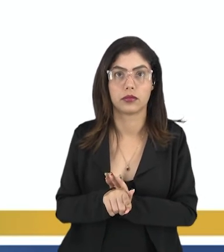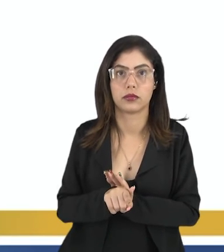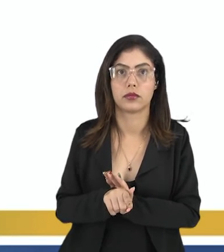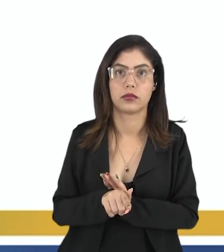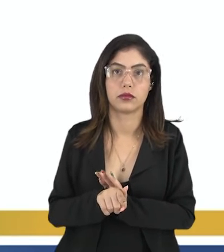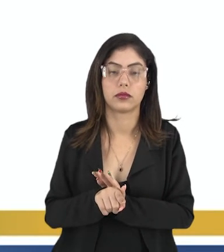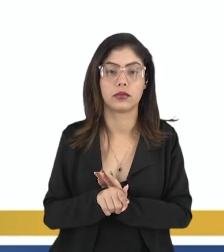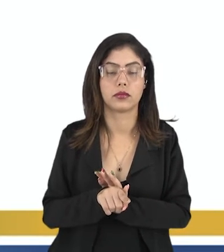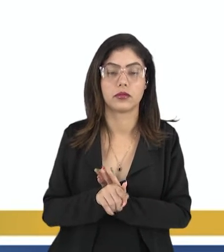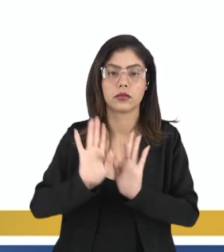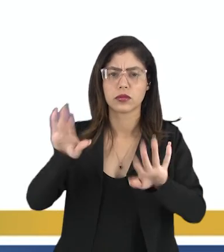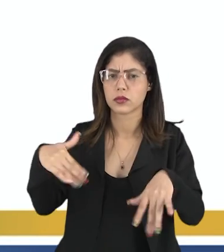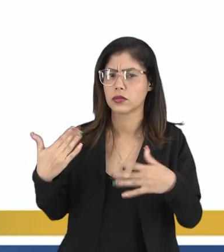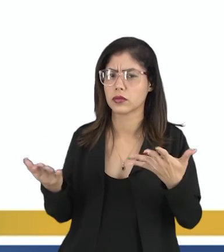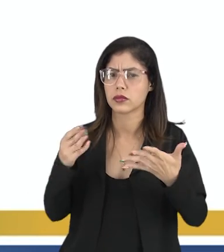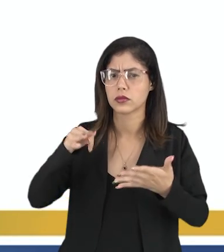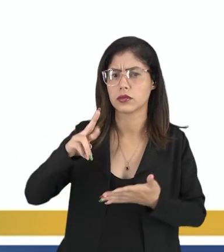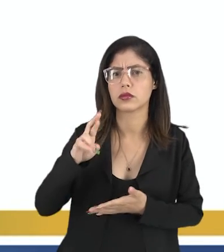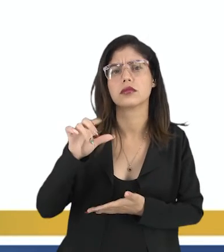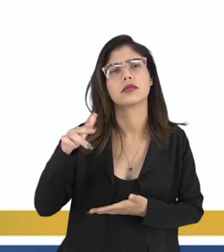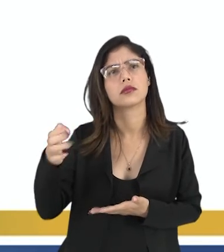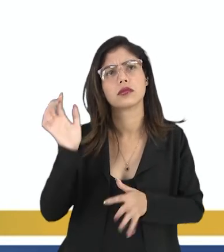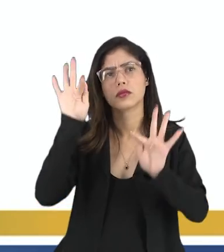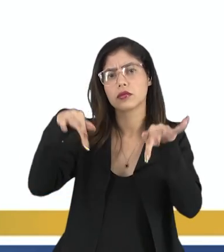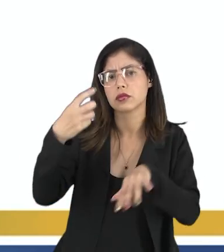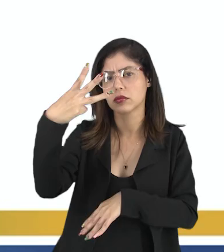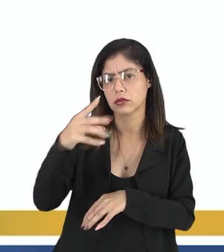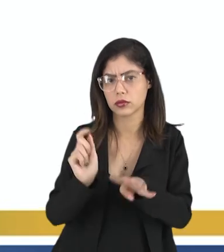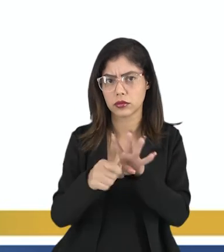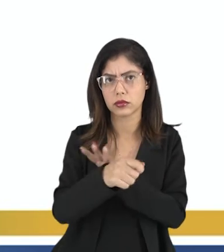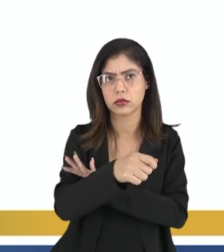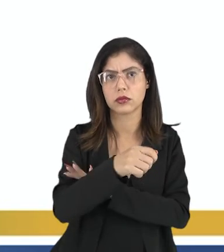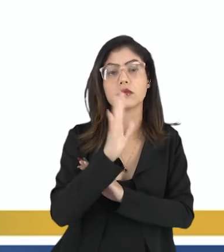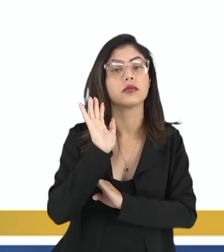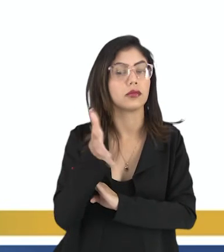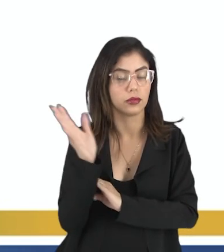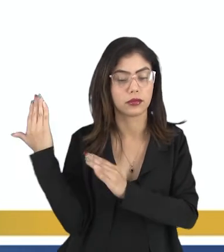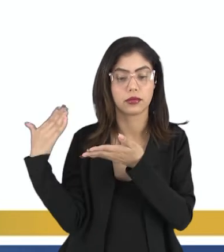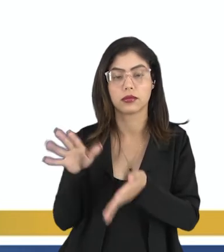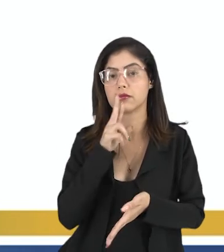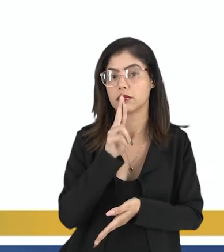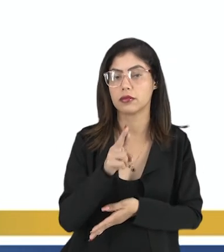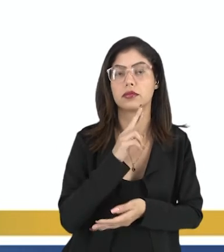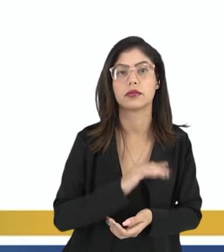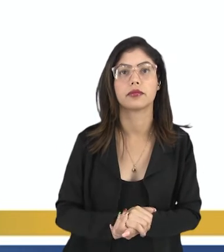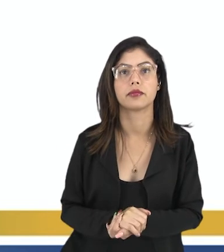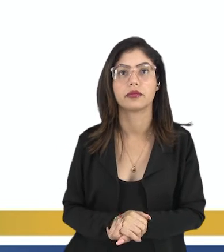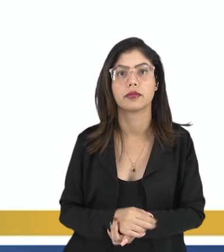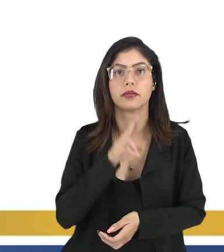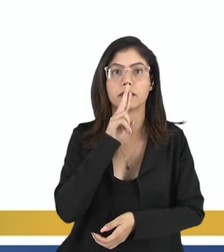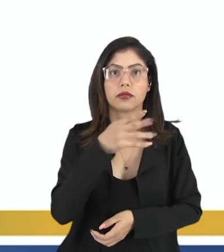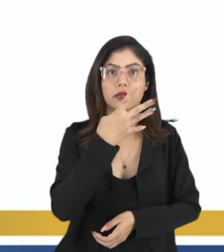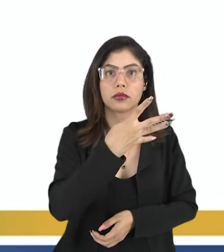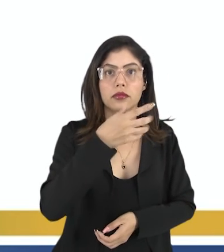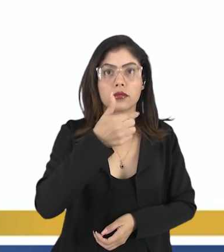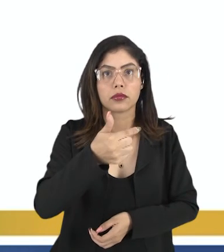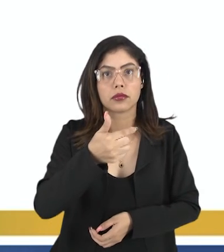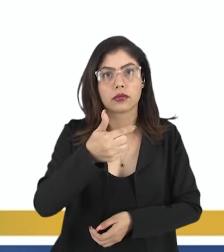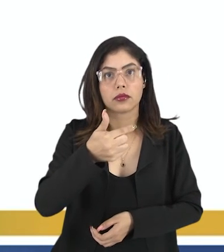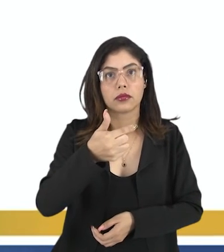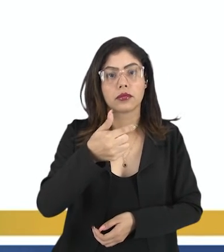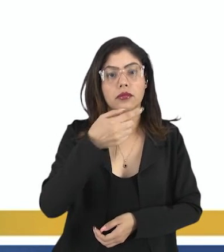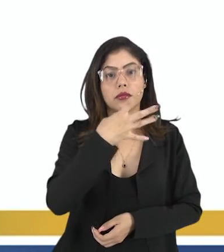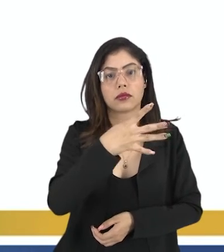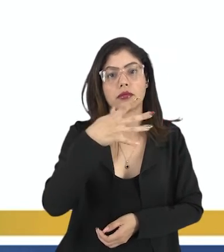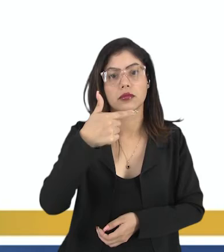ele diz que qual é o montante no final do terceiro mês. Então, nós já chegamos na resposta. A resposta é que no